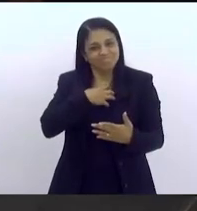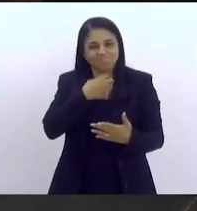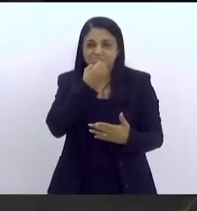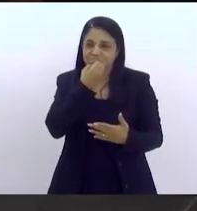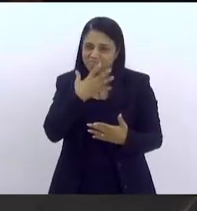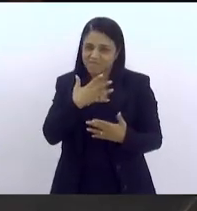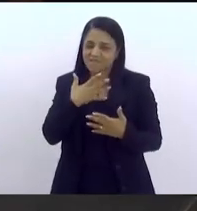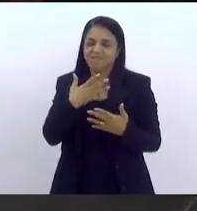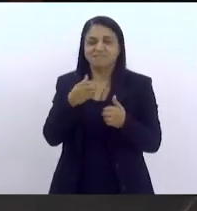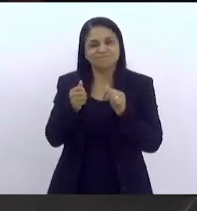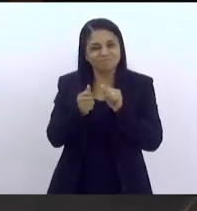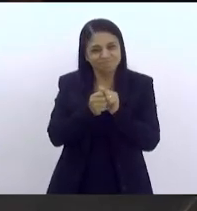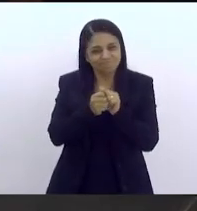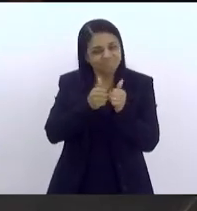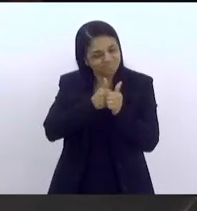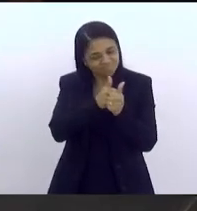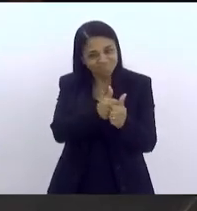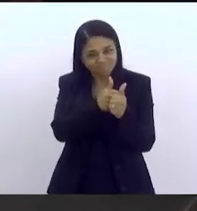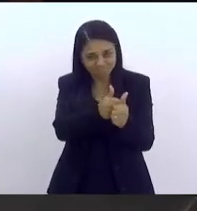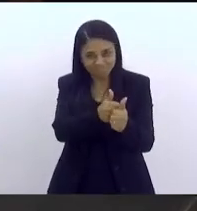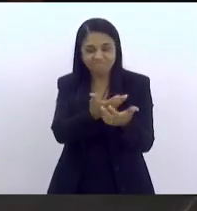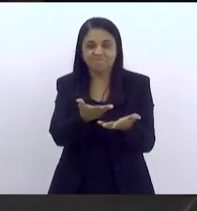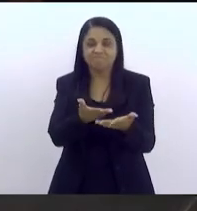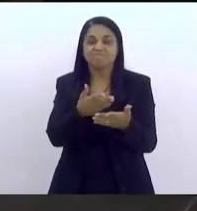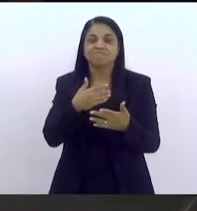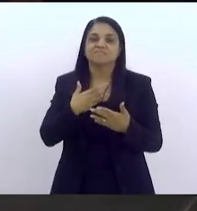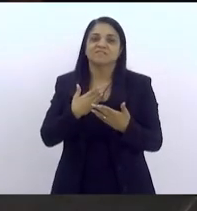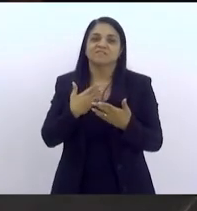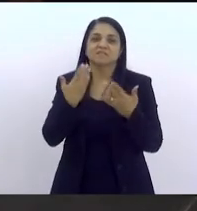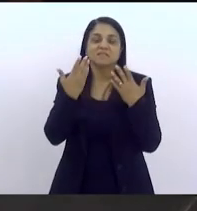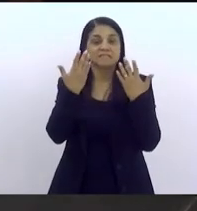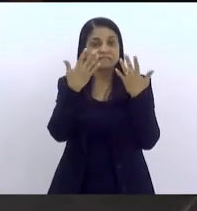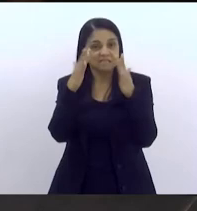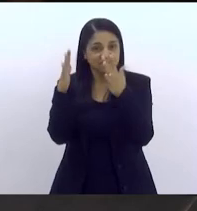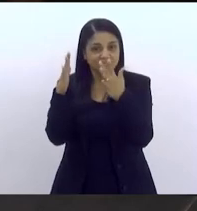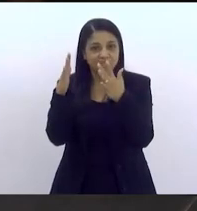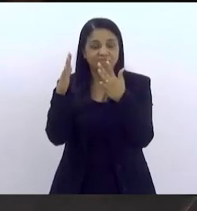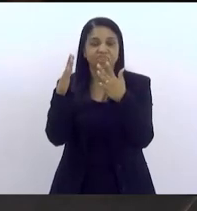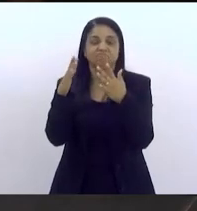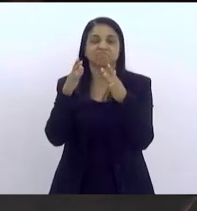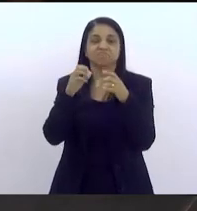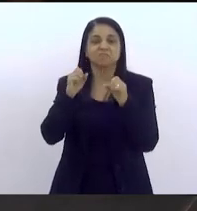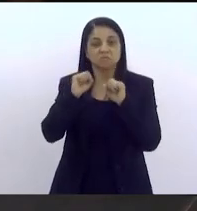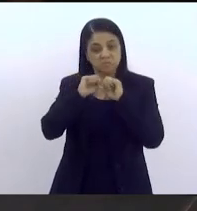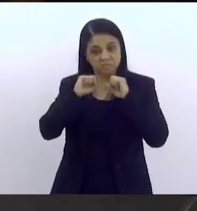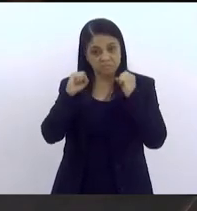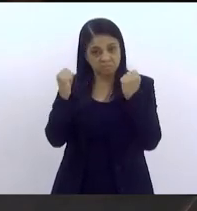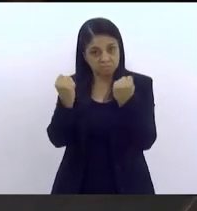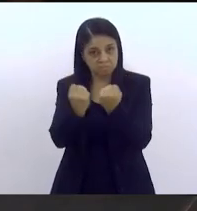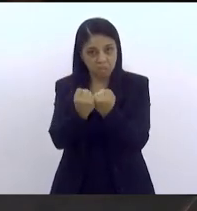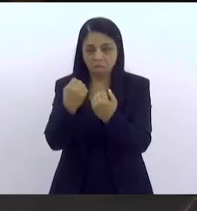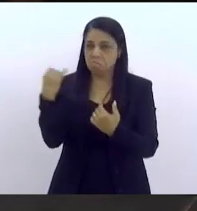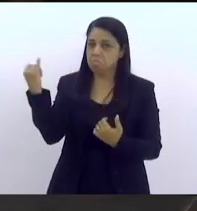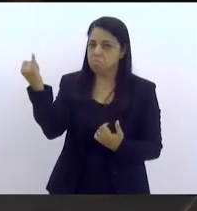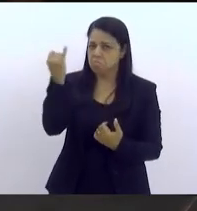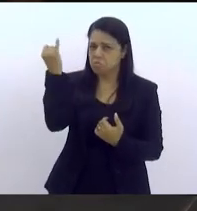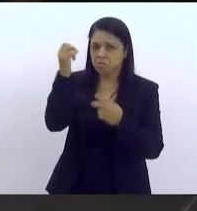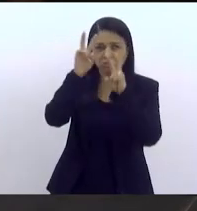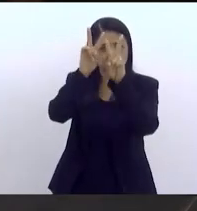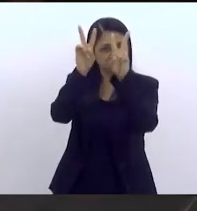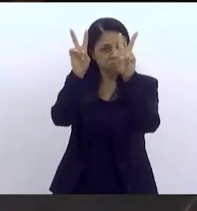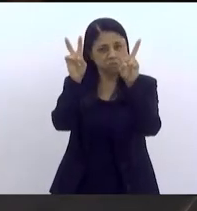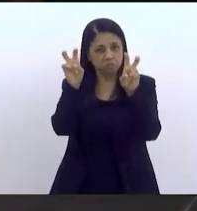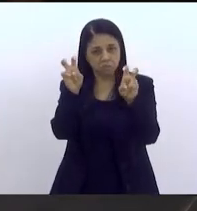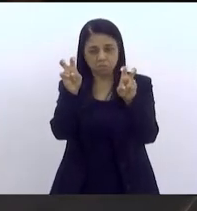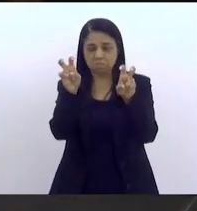acompanhado é queria saudar então né a construção desse seminário tão importante como matemática muito